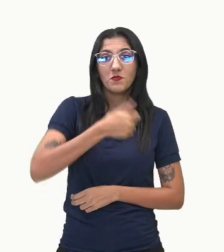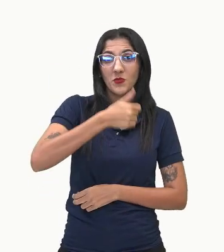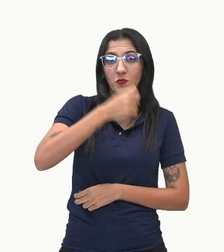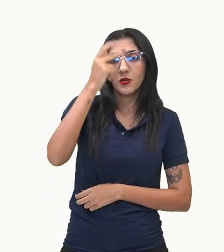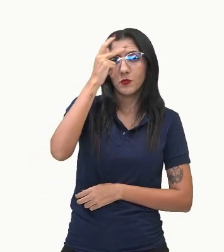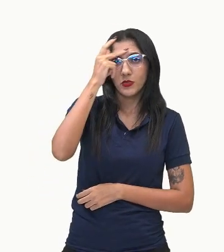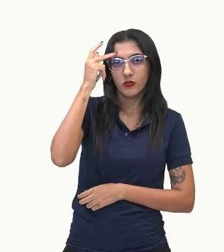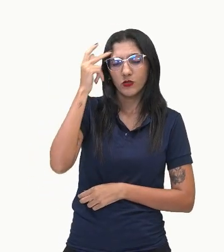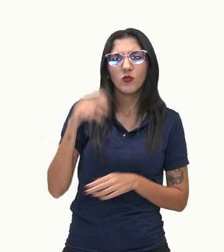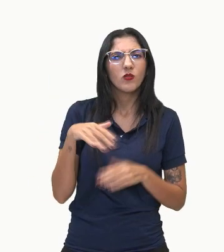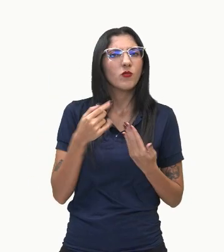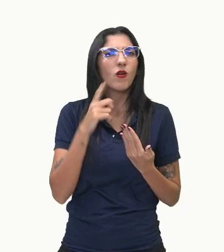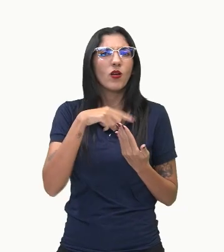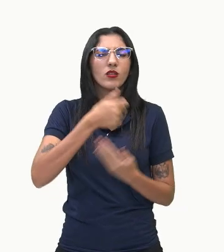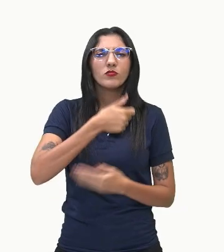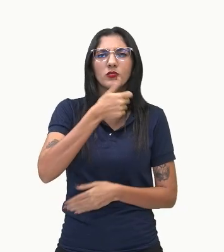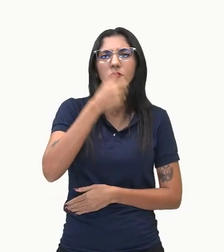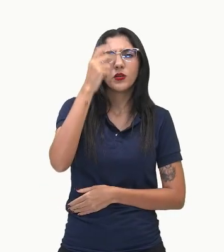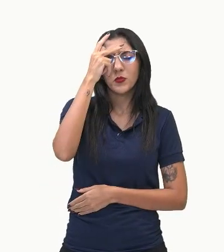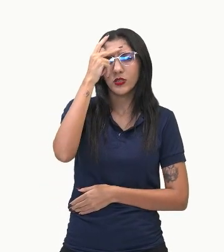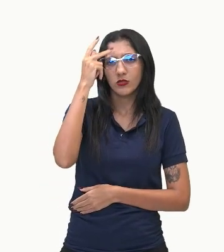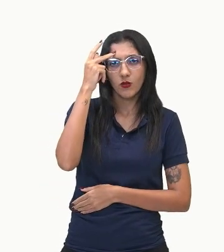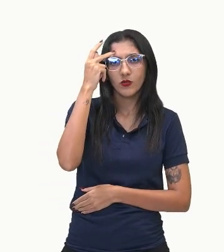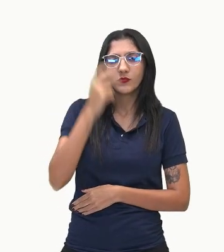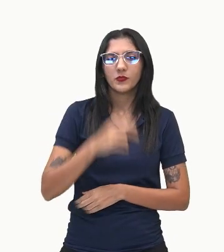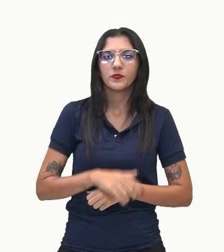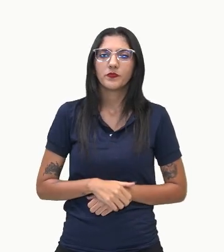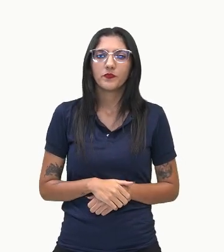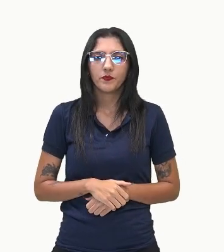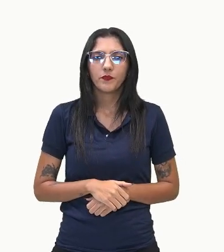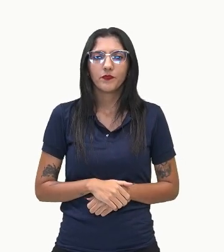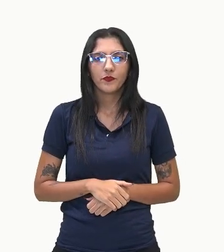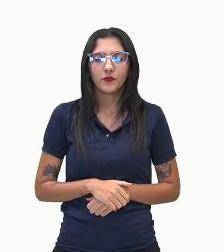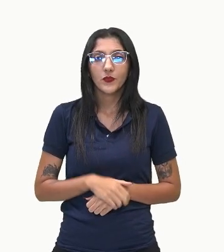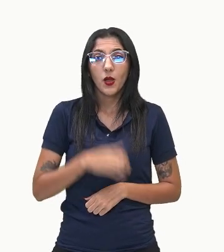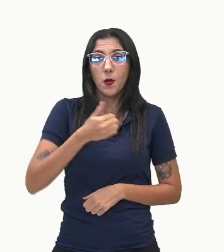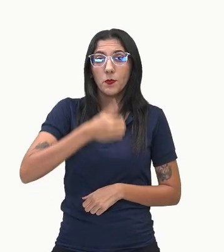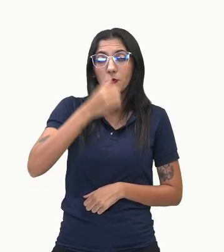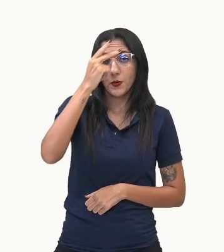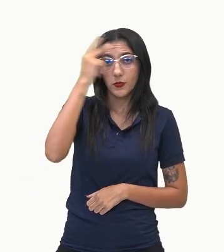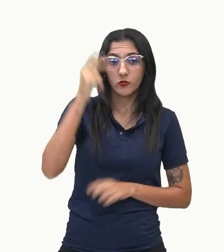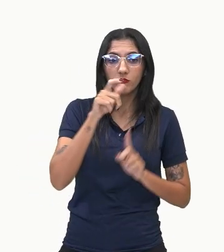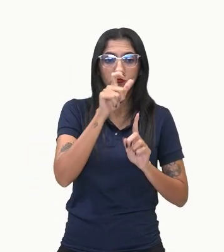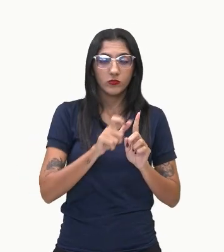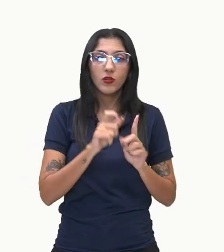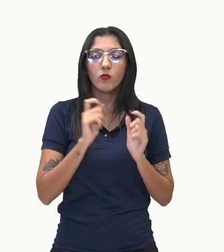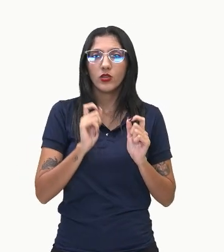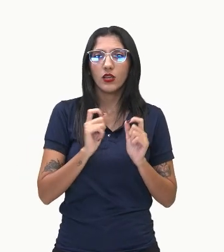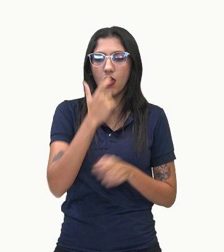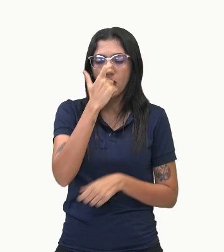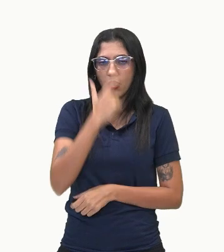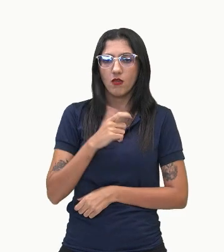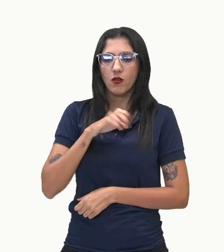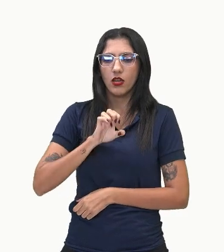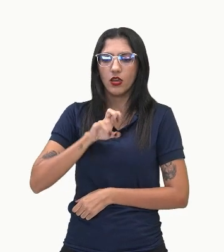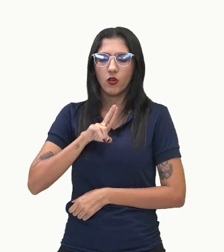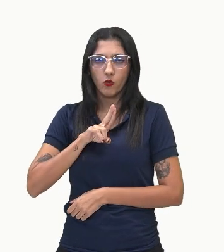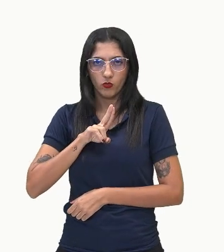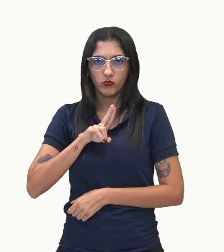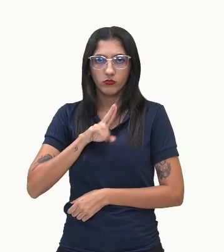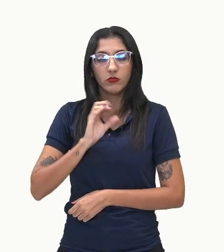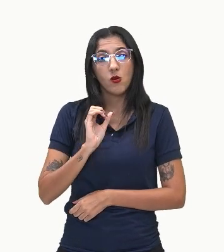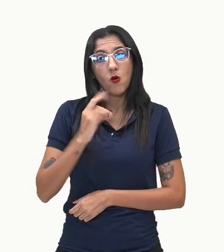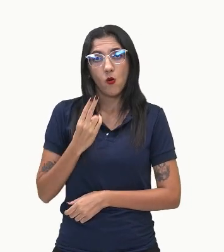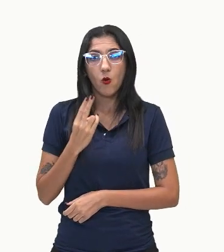as primeira pessoa e terceira pessoa? A primeira pessoa do discurso é eu, no singular, e nós,